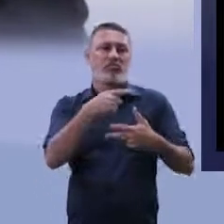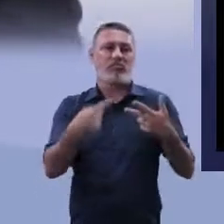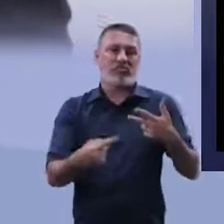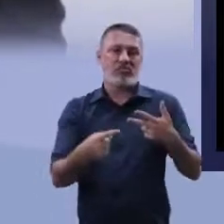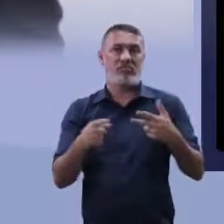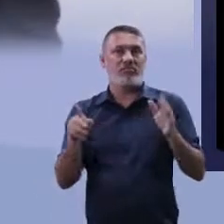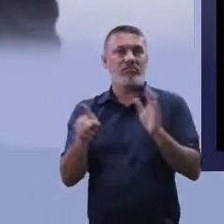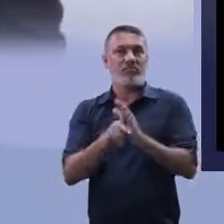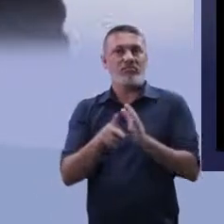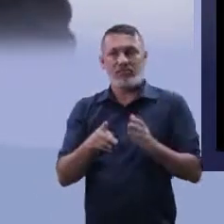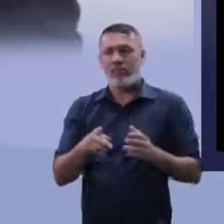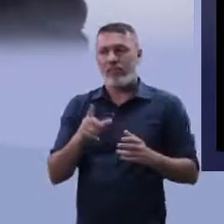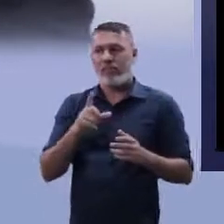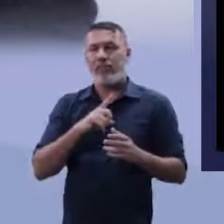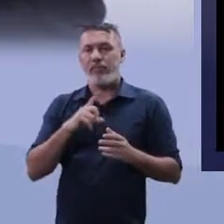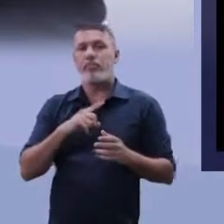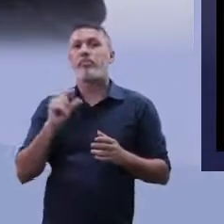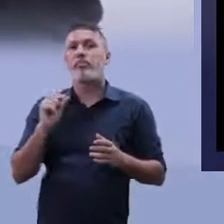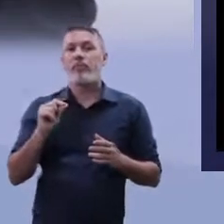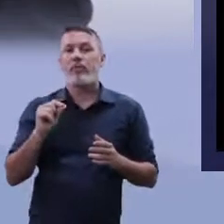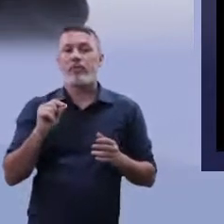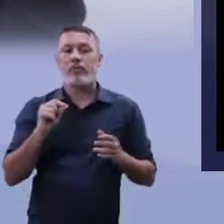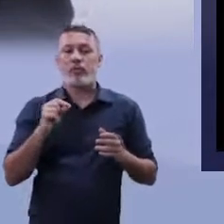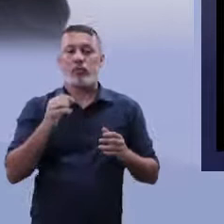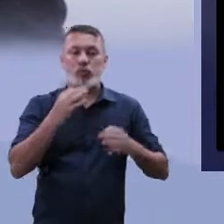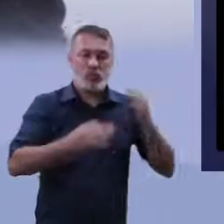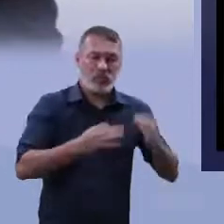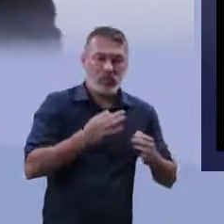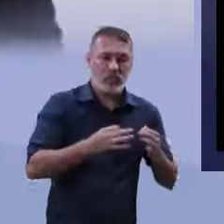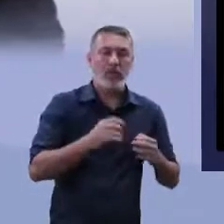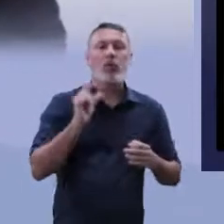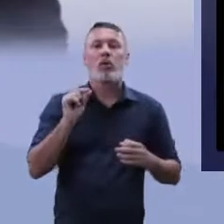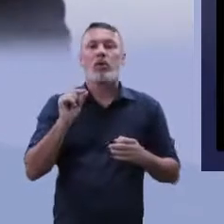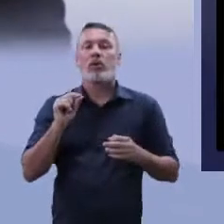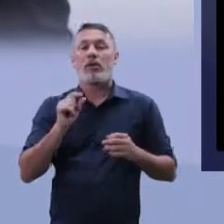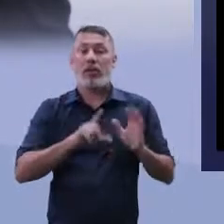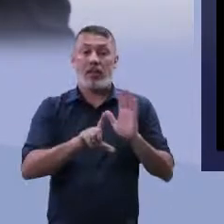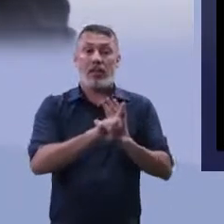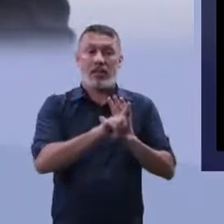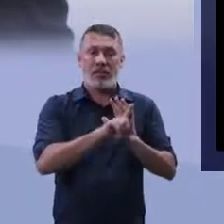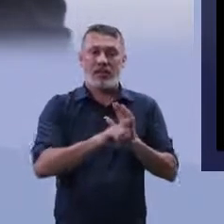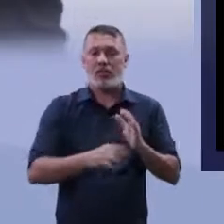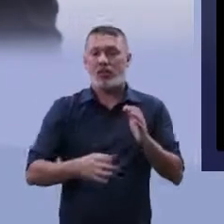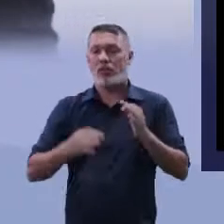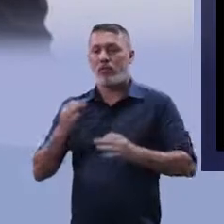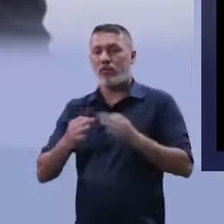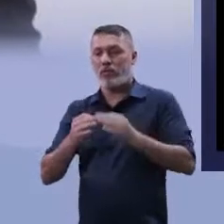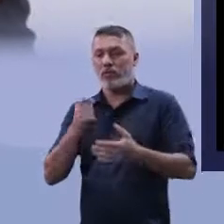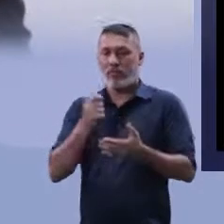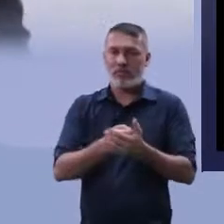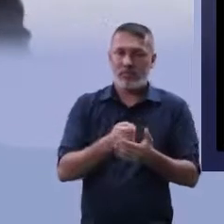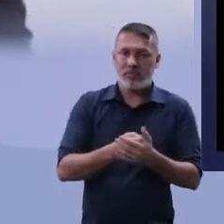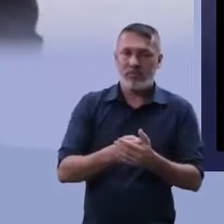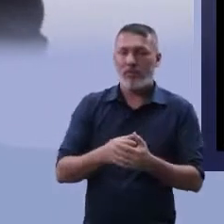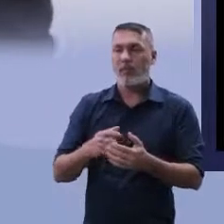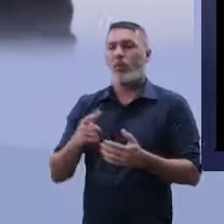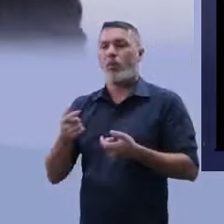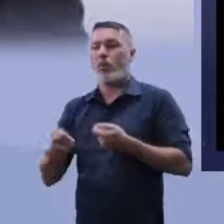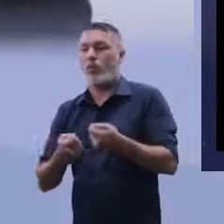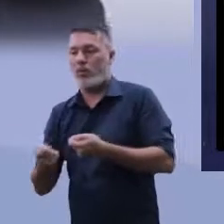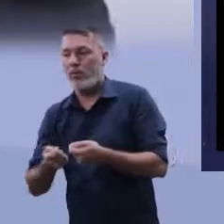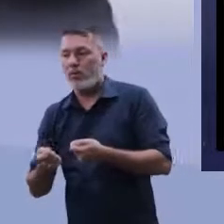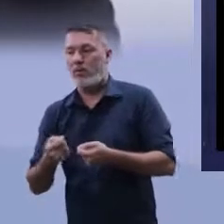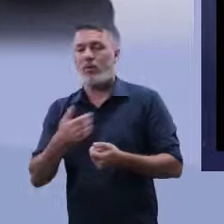vai administrar, como o próprio nome já sugere, né? Executar. O poder judiciário ele vai aplicar essas leis e o